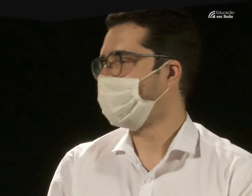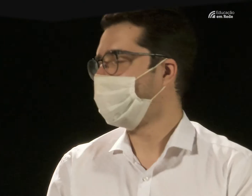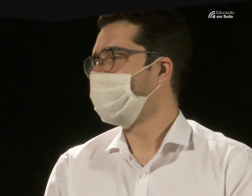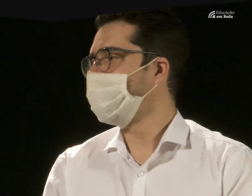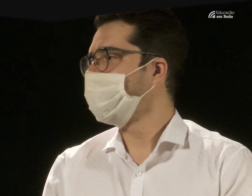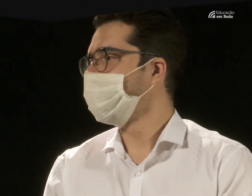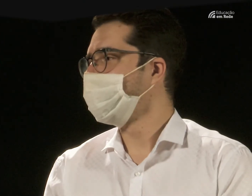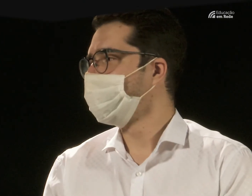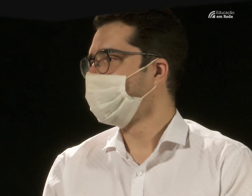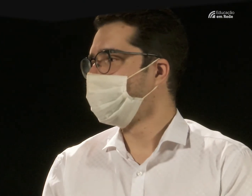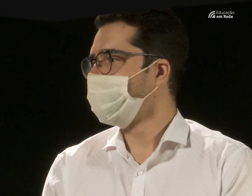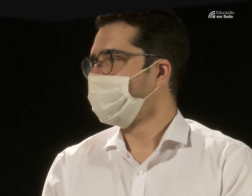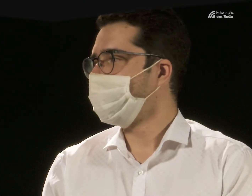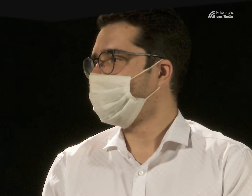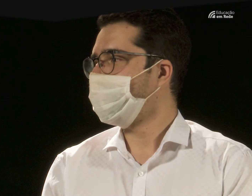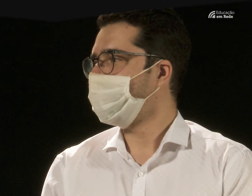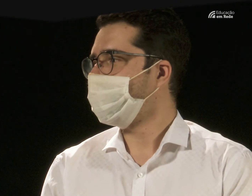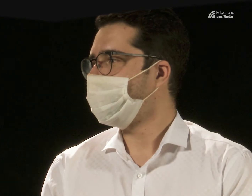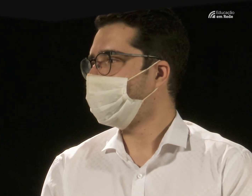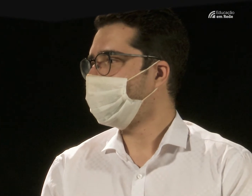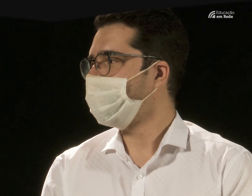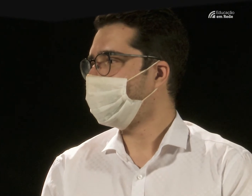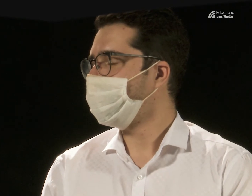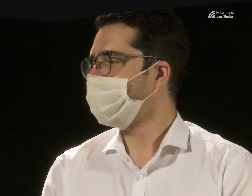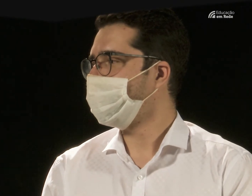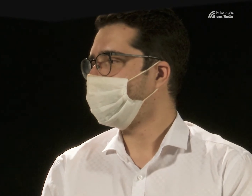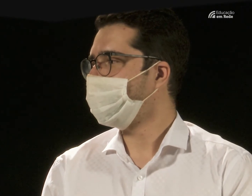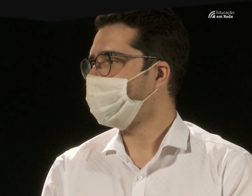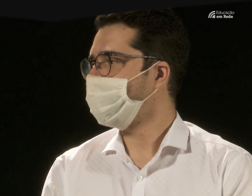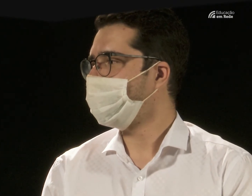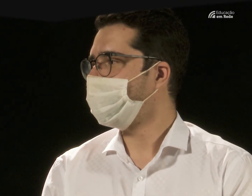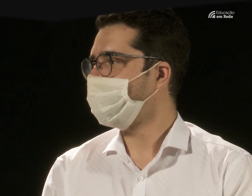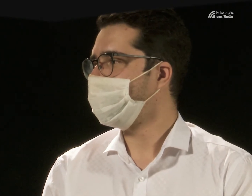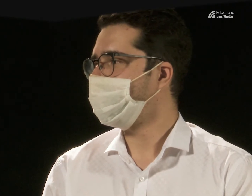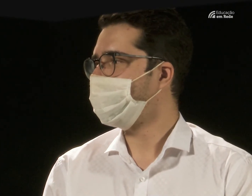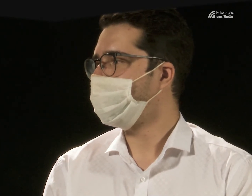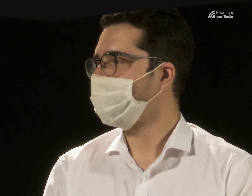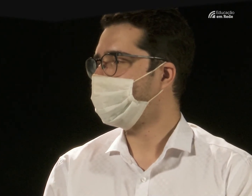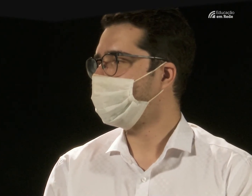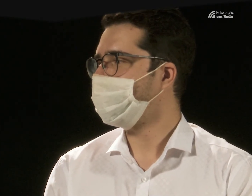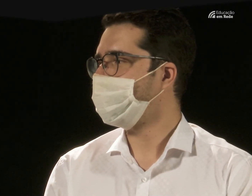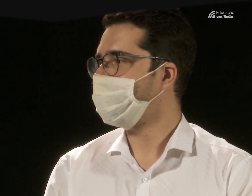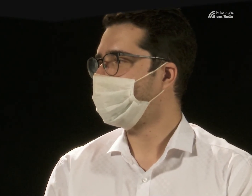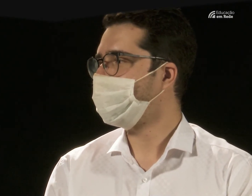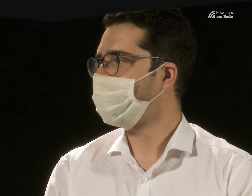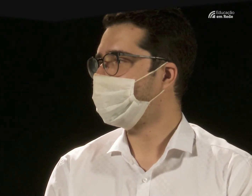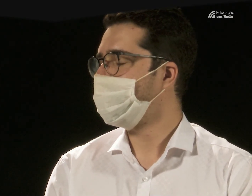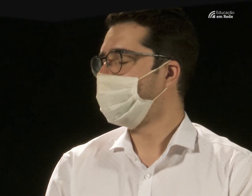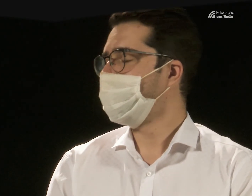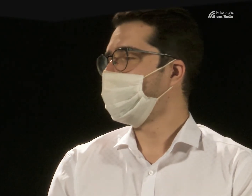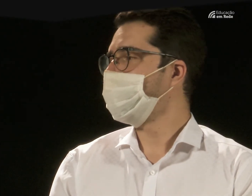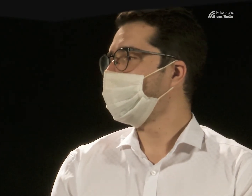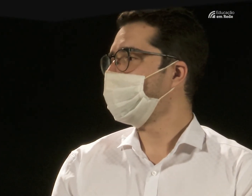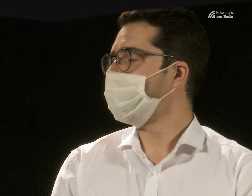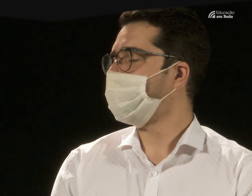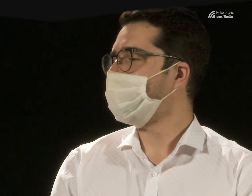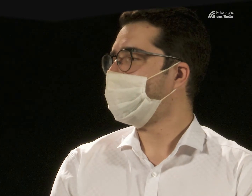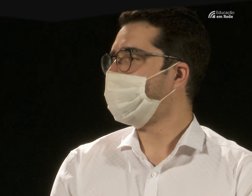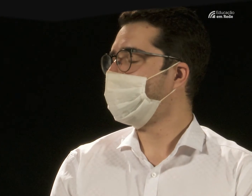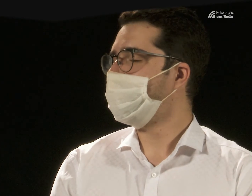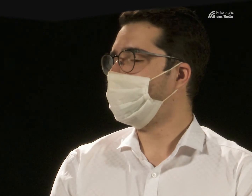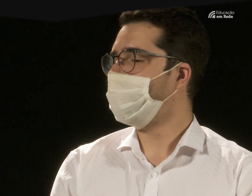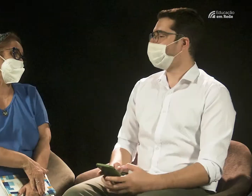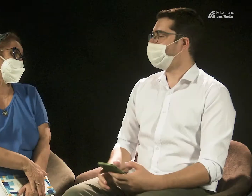aluno, né? Então eu vejo assim, que essa às vezes é uma omissão. A gente está vendo muito as pessoas se omitirem. Pois